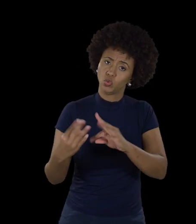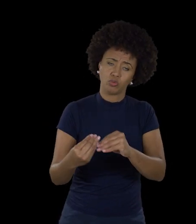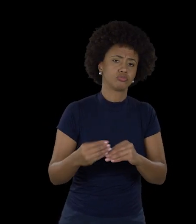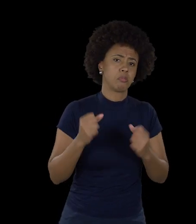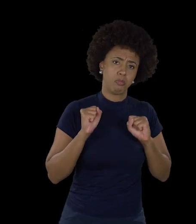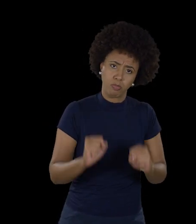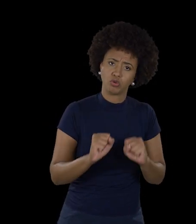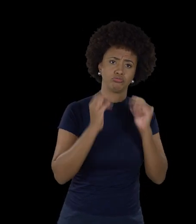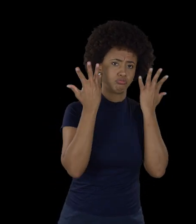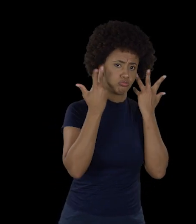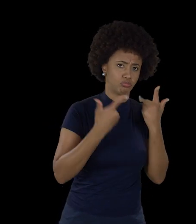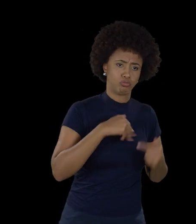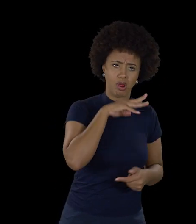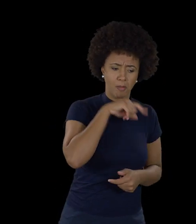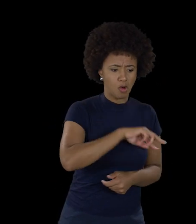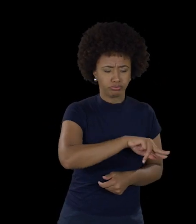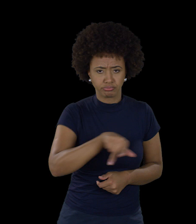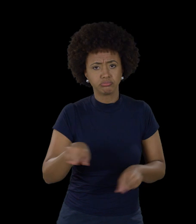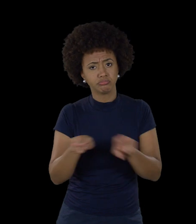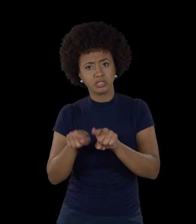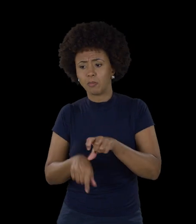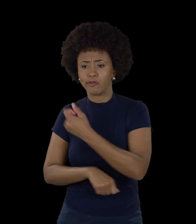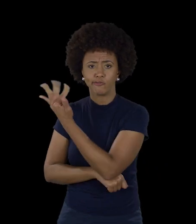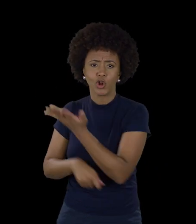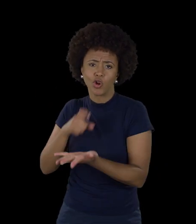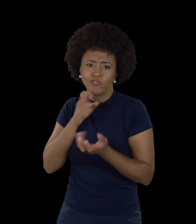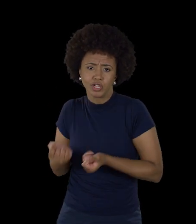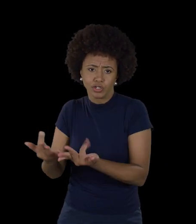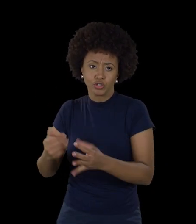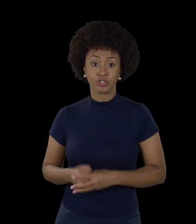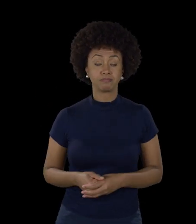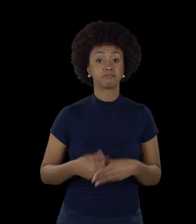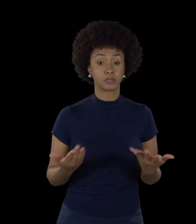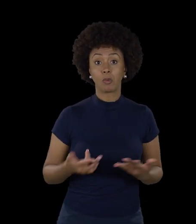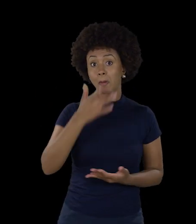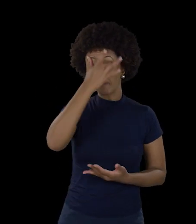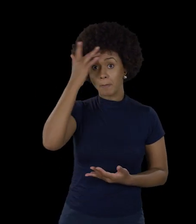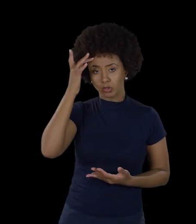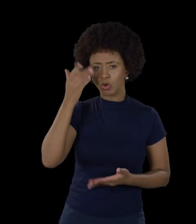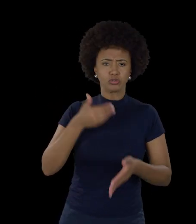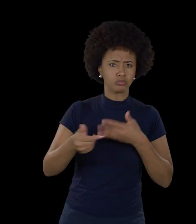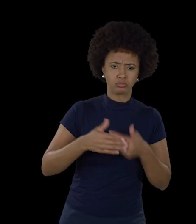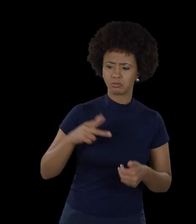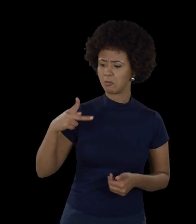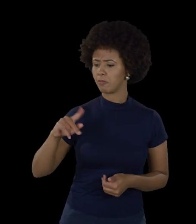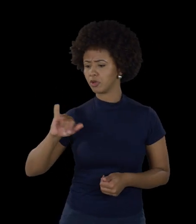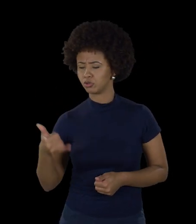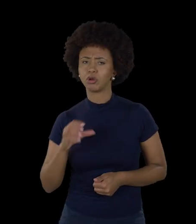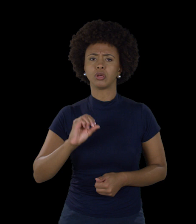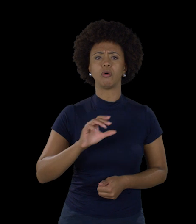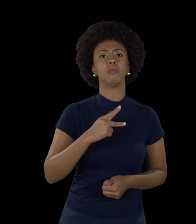reservas particulares do patrimônio natural, mantido por pessoas físicas ou jurídicas, sempre de forma